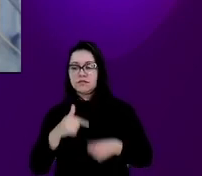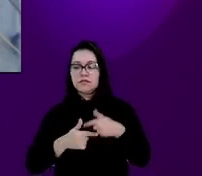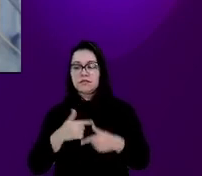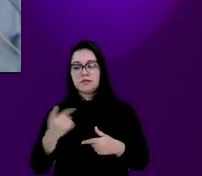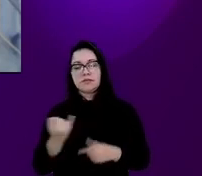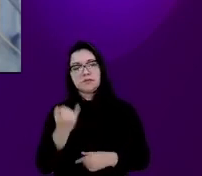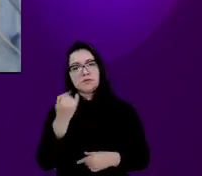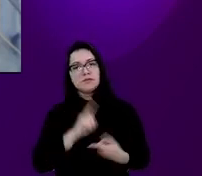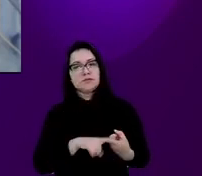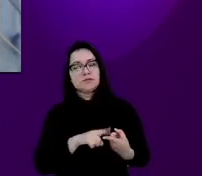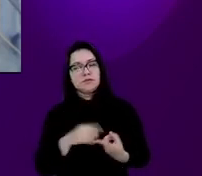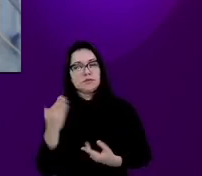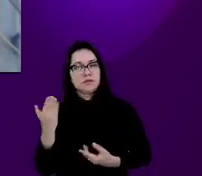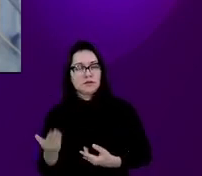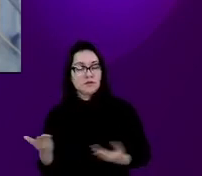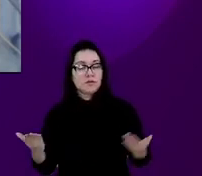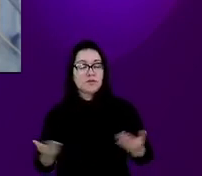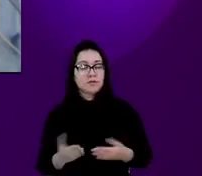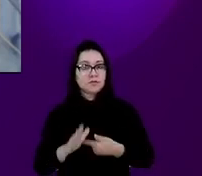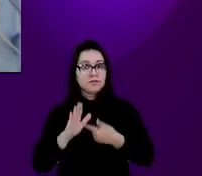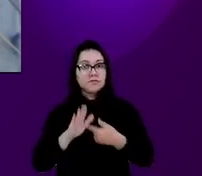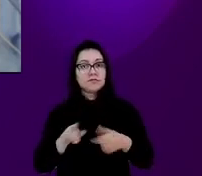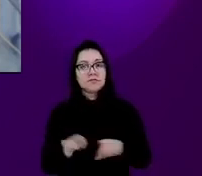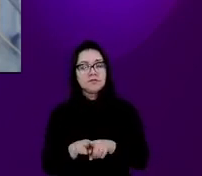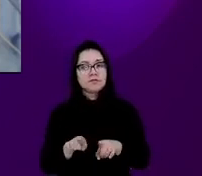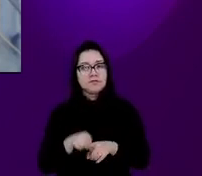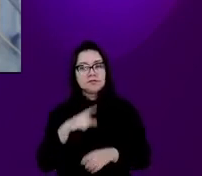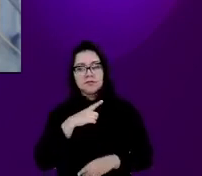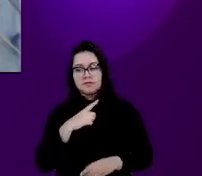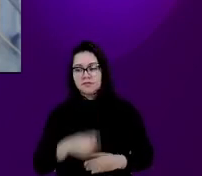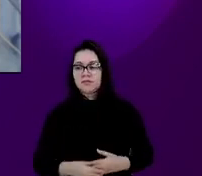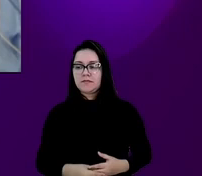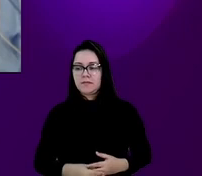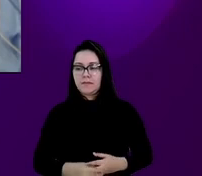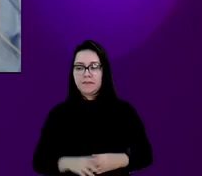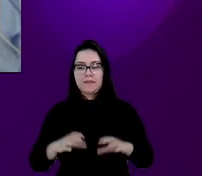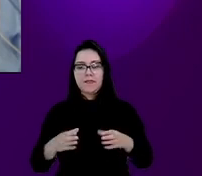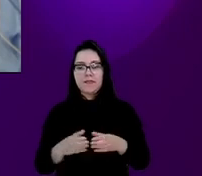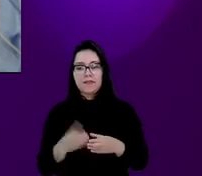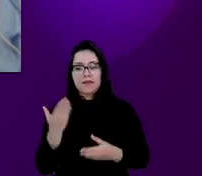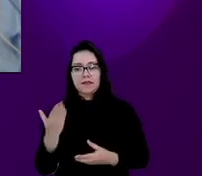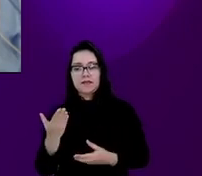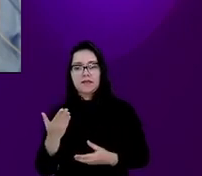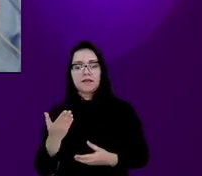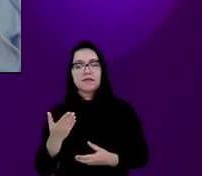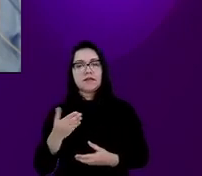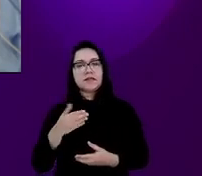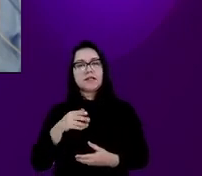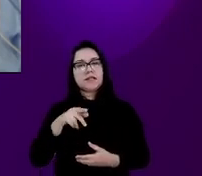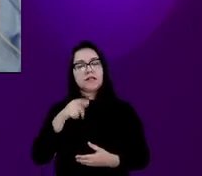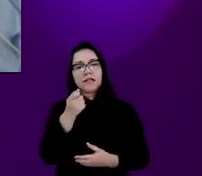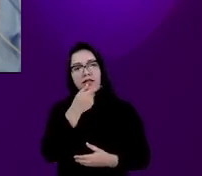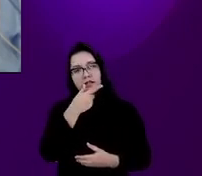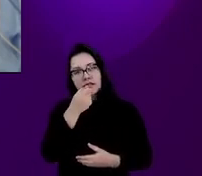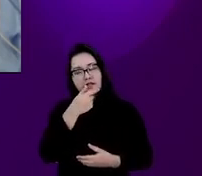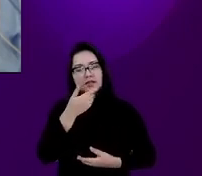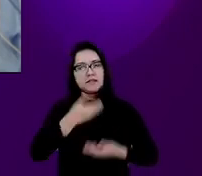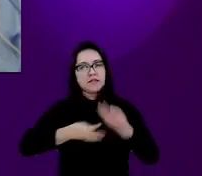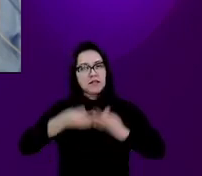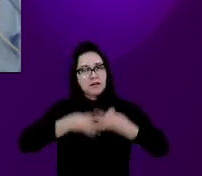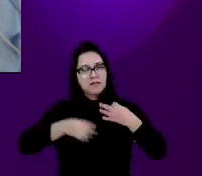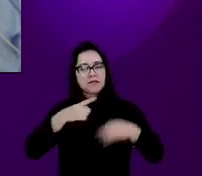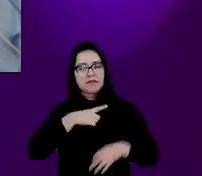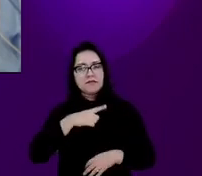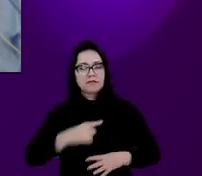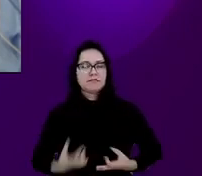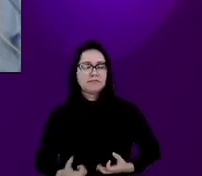a gente hoje oferece no America's Medical City, no grupo, a hipertermoquimioterapia no cenário de citorredução de intervalo nas pacientes.